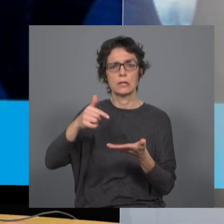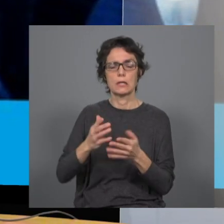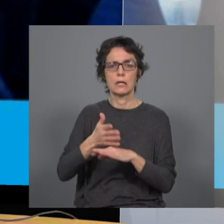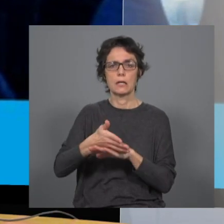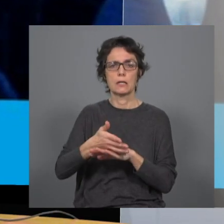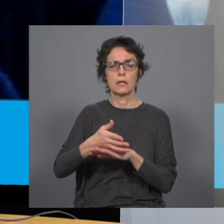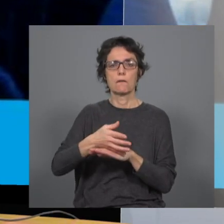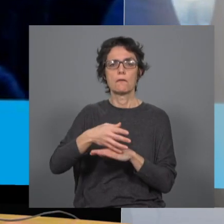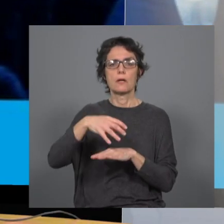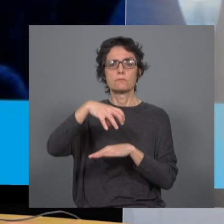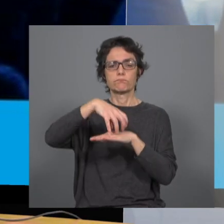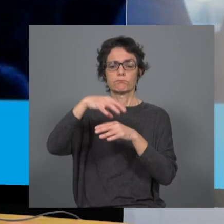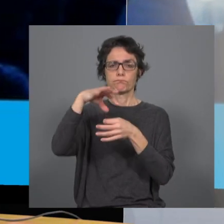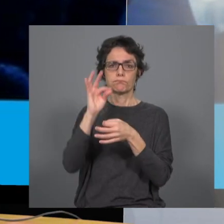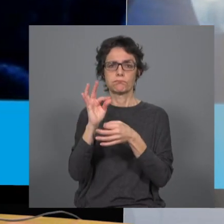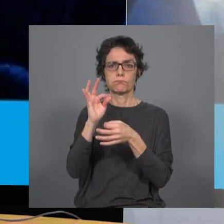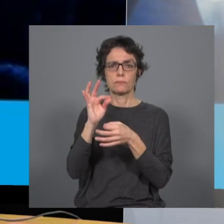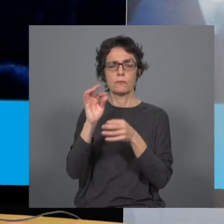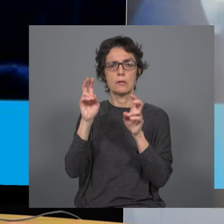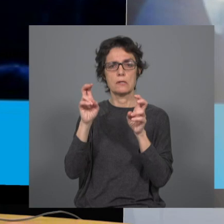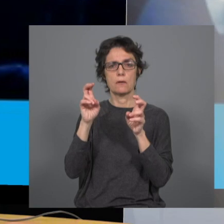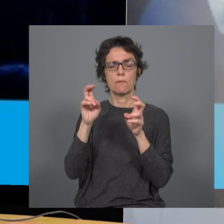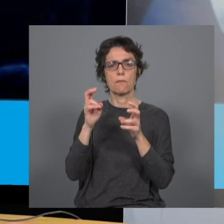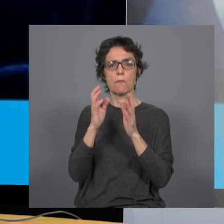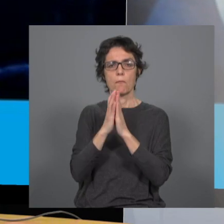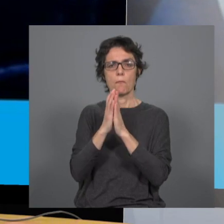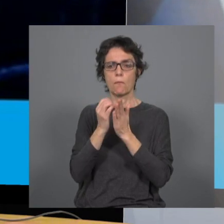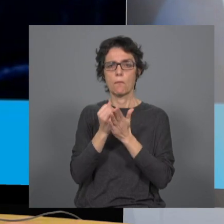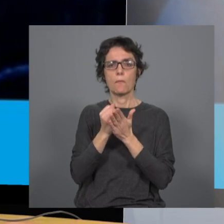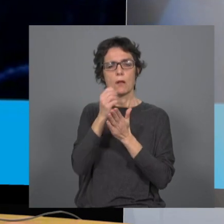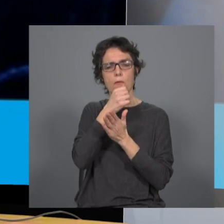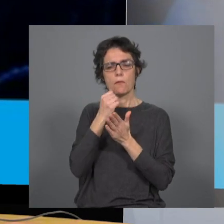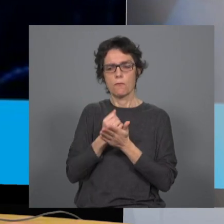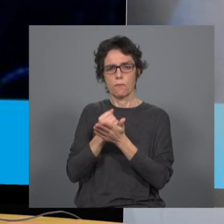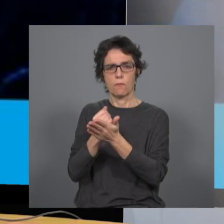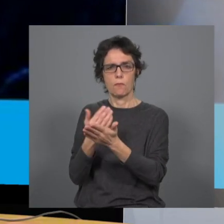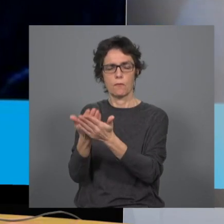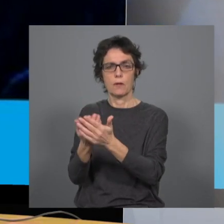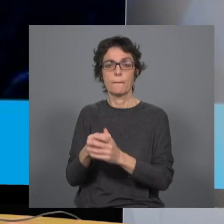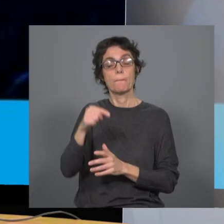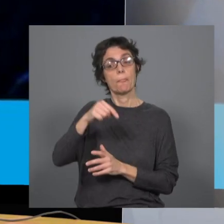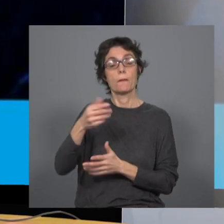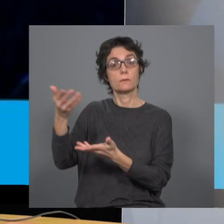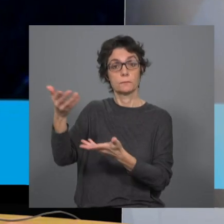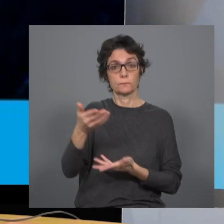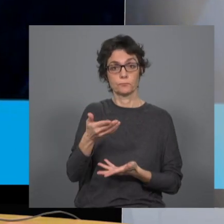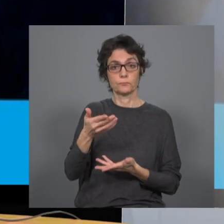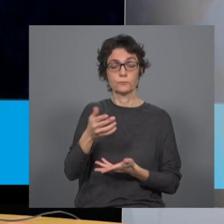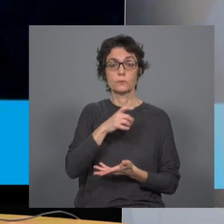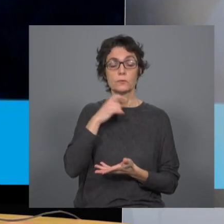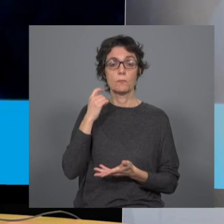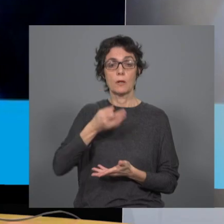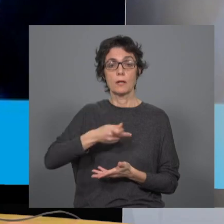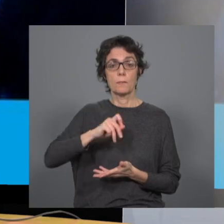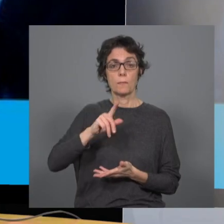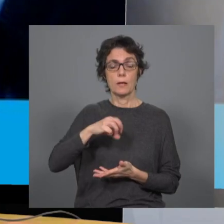que Sofre. E a fragilidade é também o eixo da nossa reflexão. Está connosco o Padre Alexandre Palma,